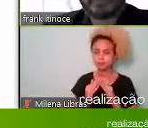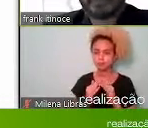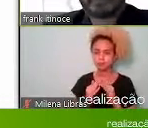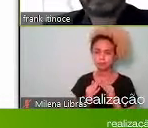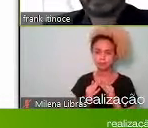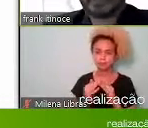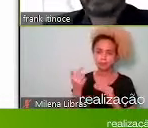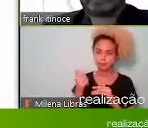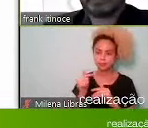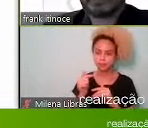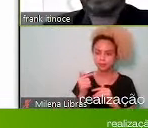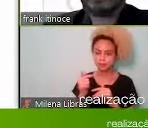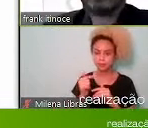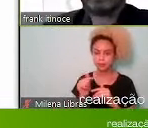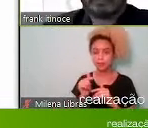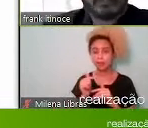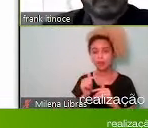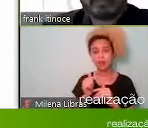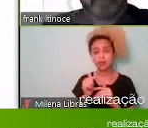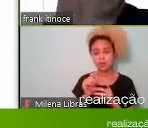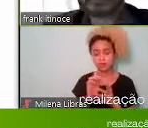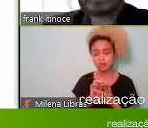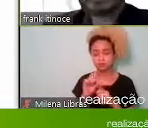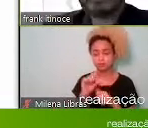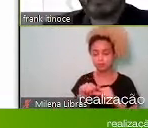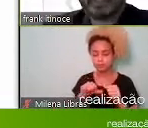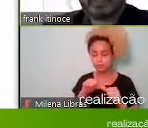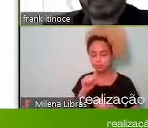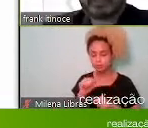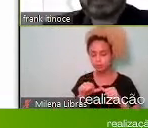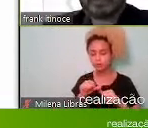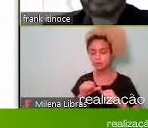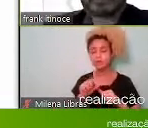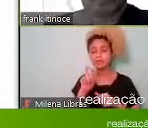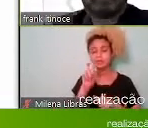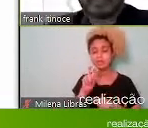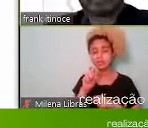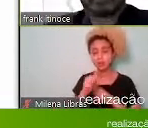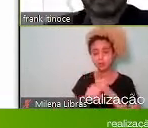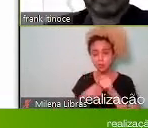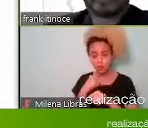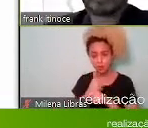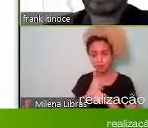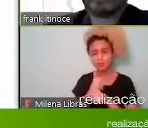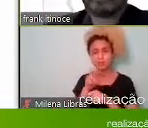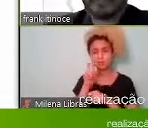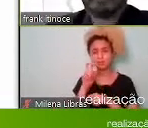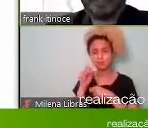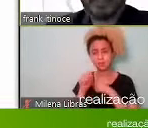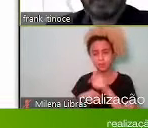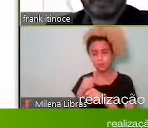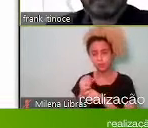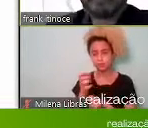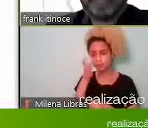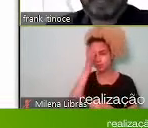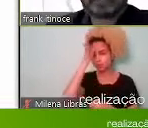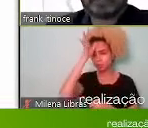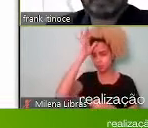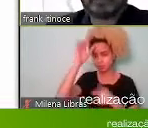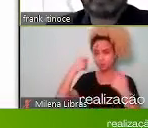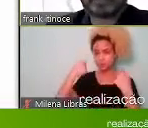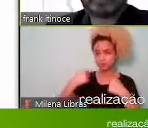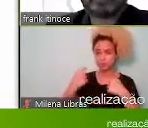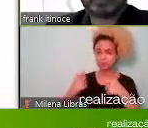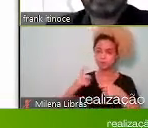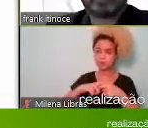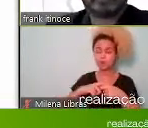não vai ter grandes alterações, né? Prazos são de 5 anos. Então, daqui a 5 anos, o bombeiro precisa voltar. Agora, tem prédios que têm